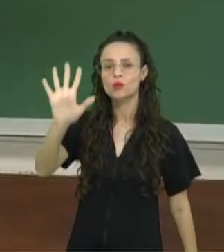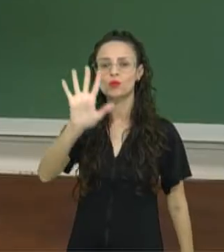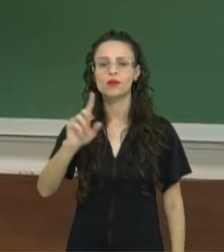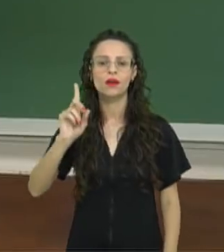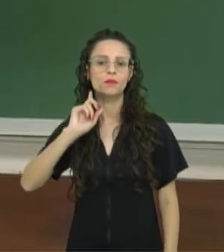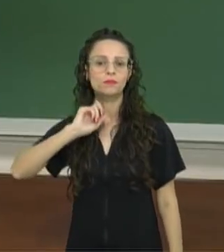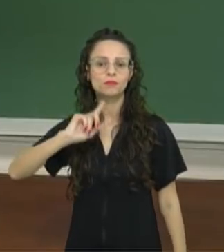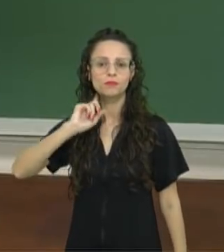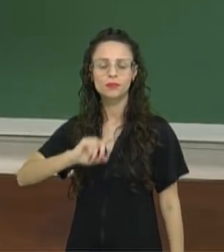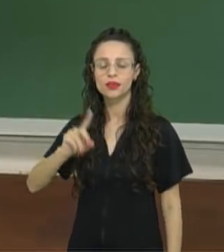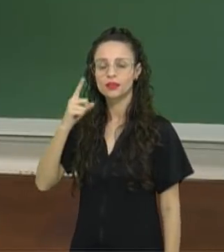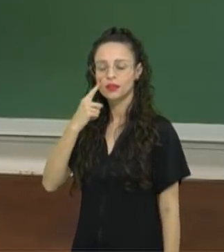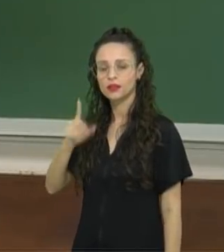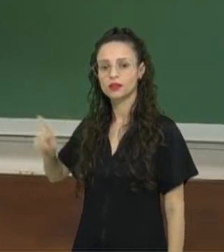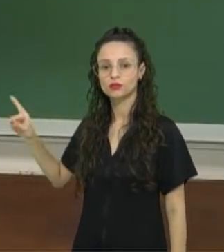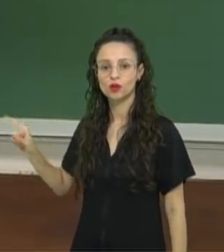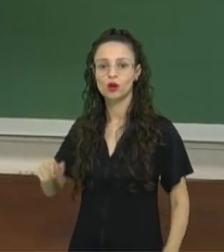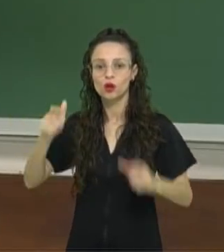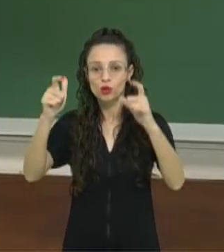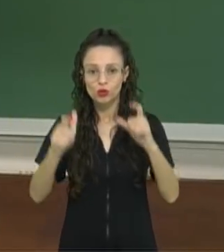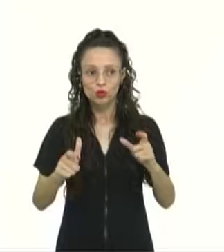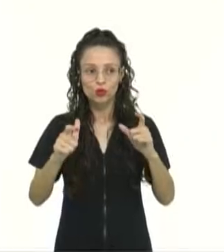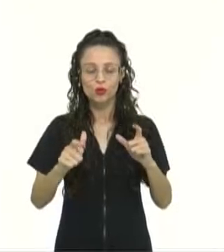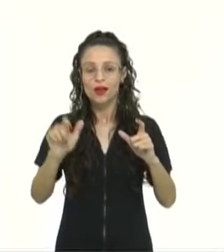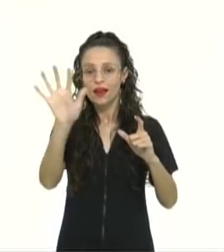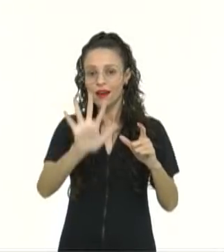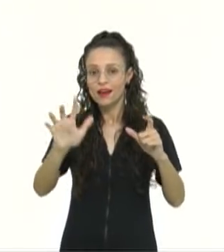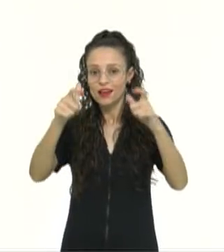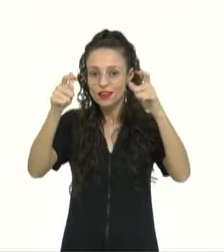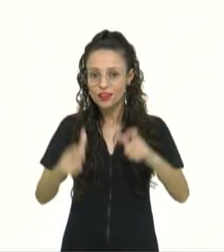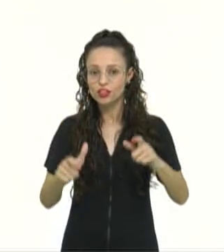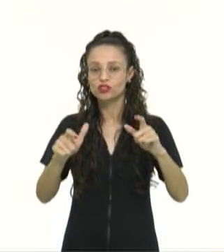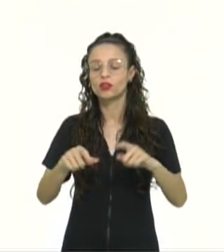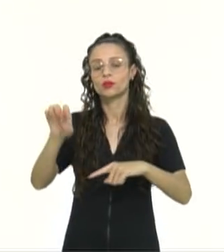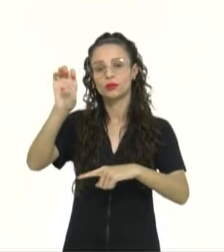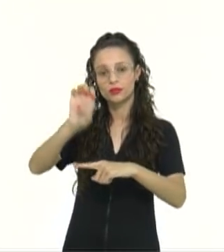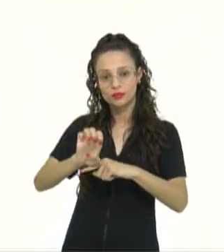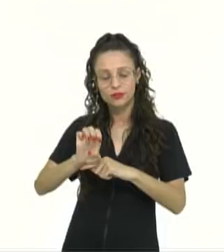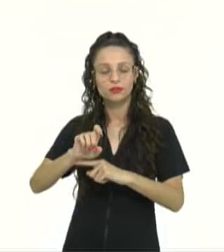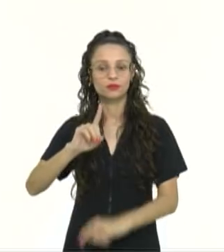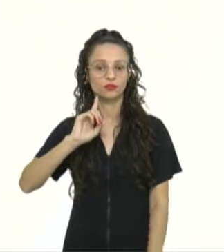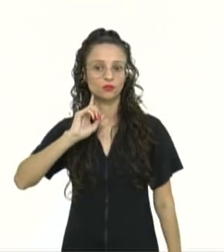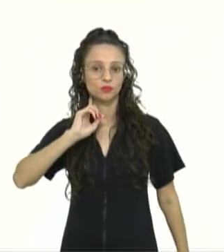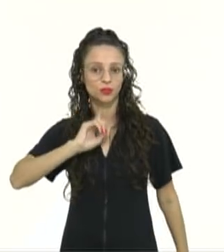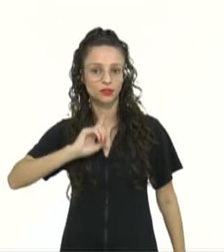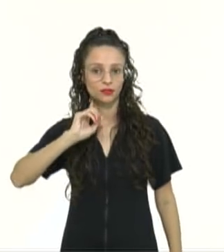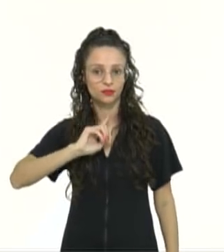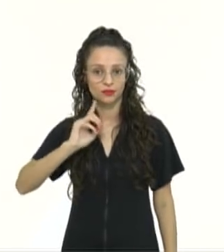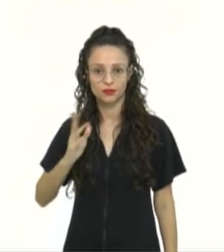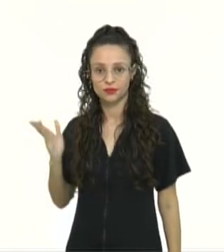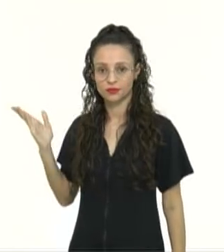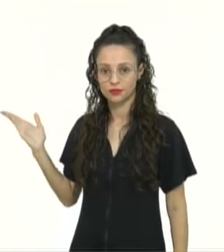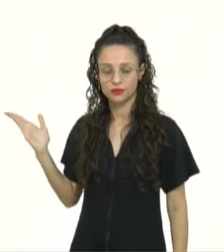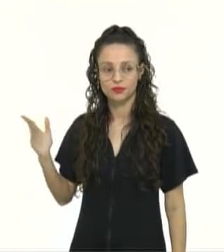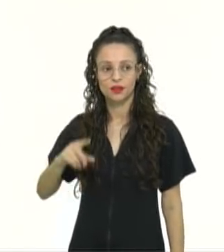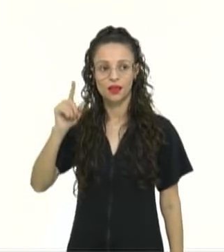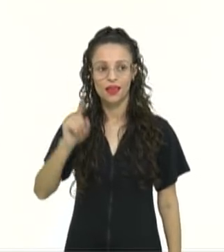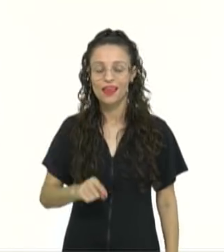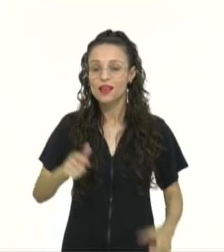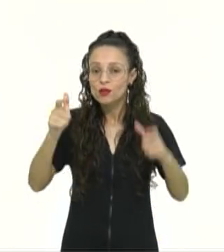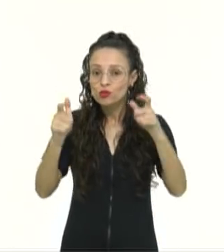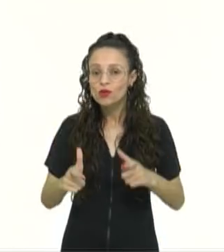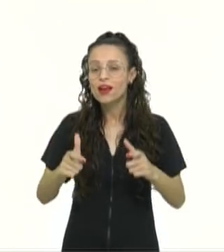o que é isso, Então, é uma região localizada no estado de Minas Gerais, que é a